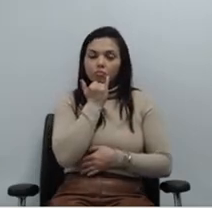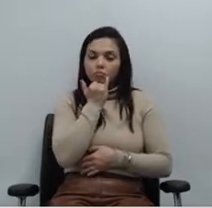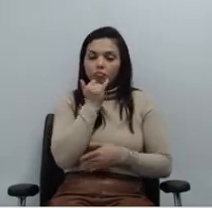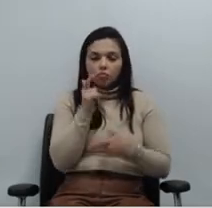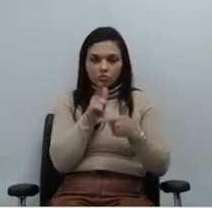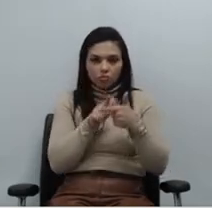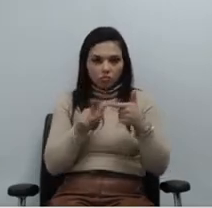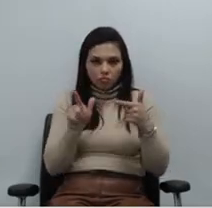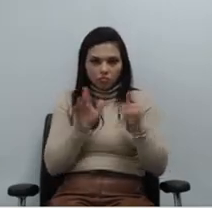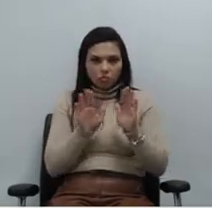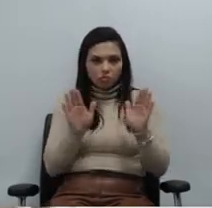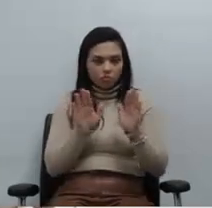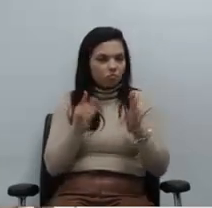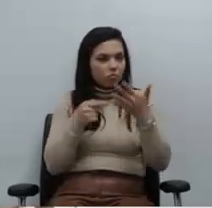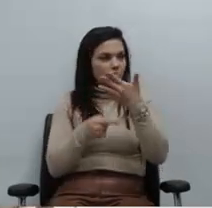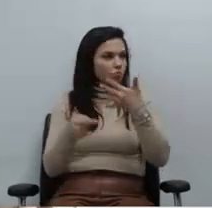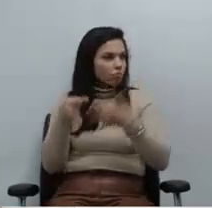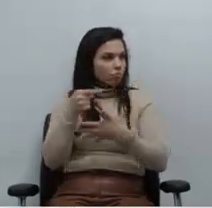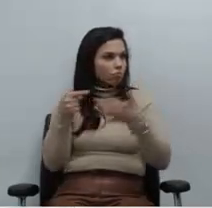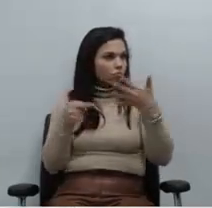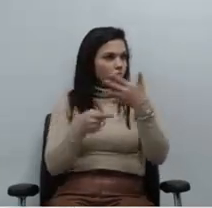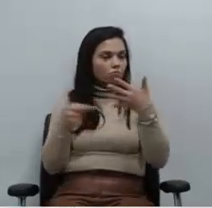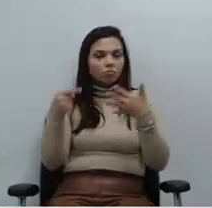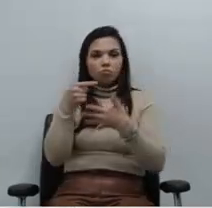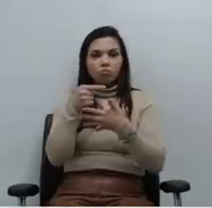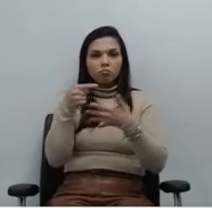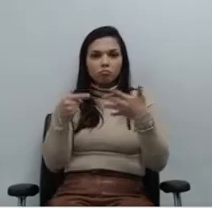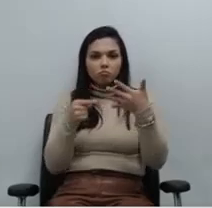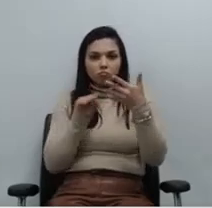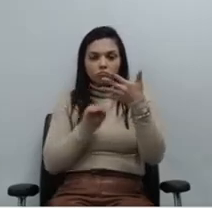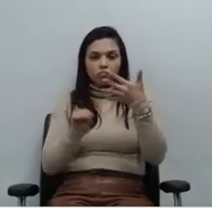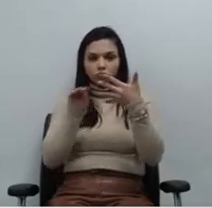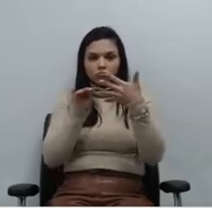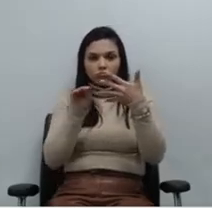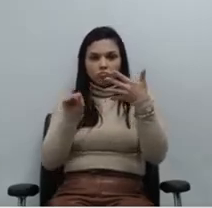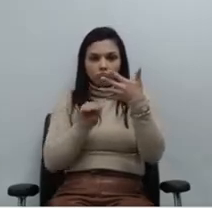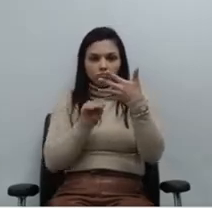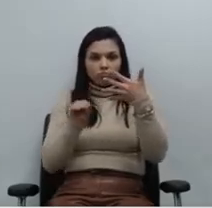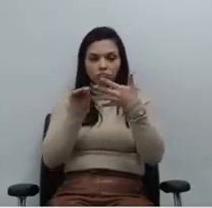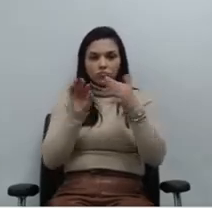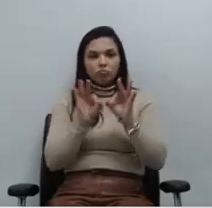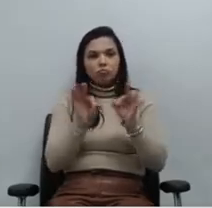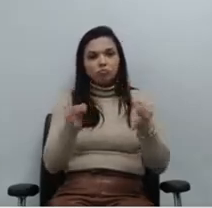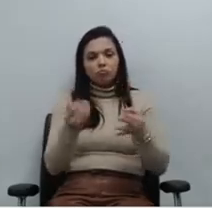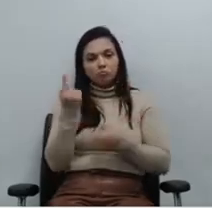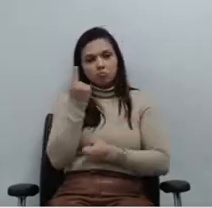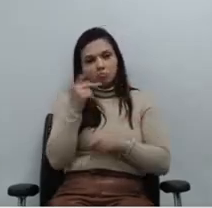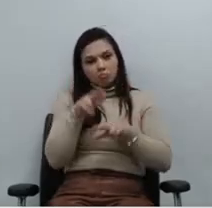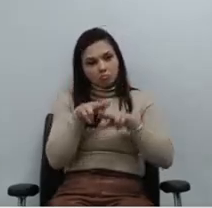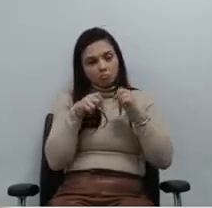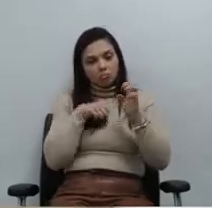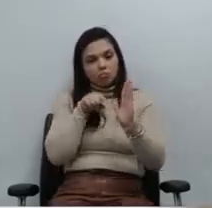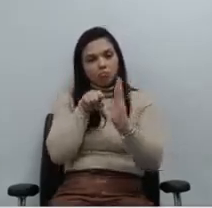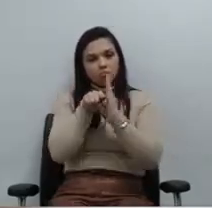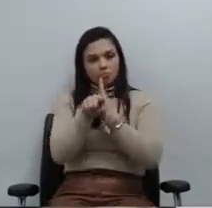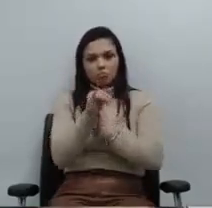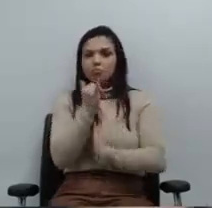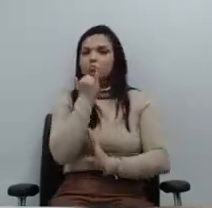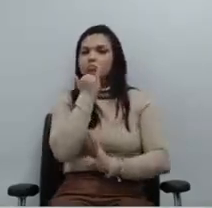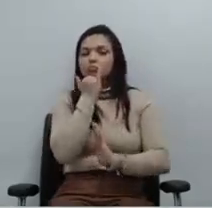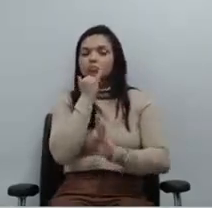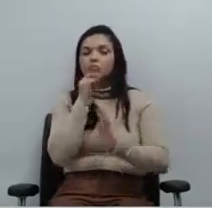desculpas. Não tem problema a ordem. Vamos inverter a ordem. Mas eu imaginei que fossem questões mais simples primeiro, por isso que eu perguntei. Ficou no